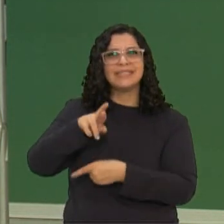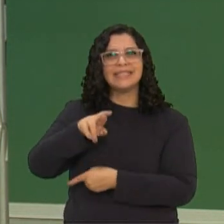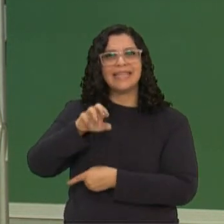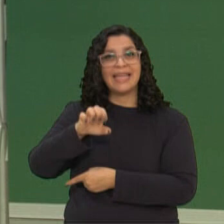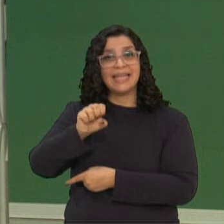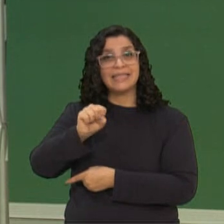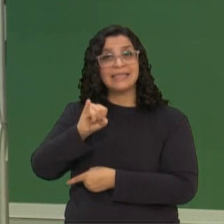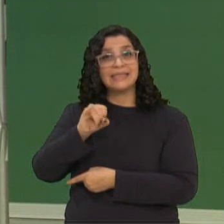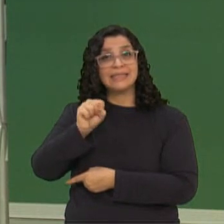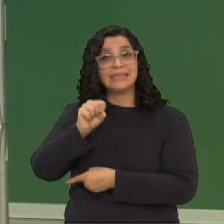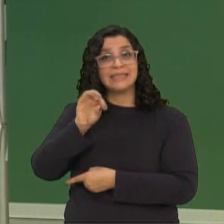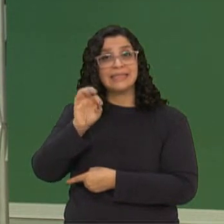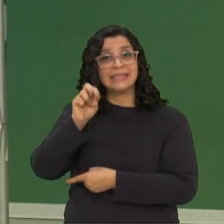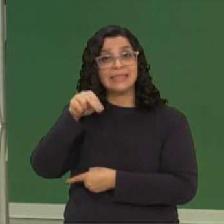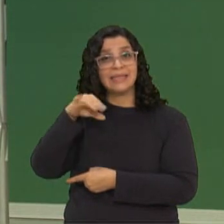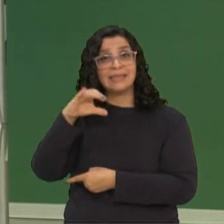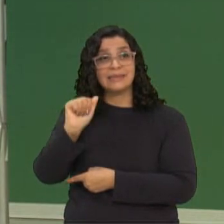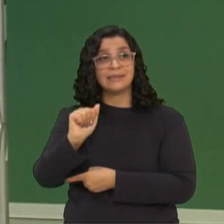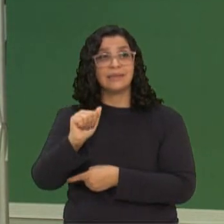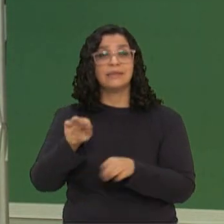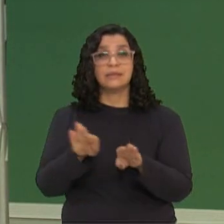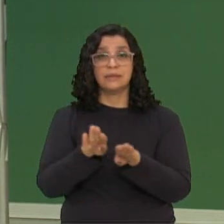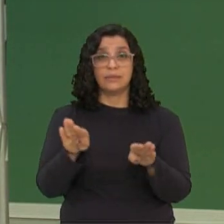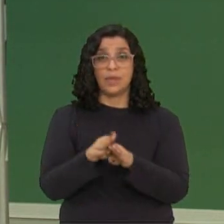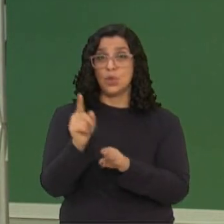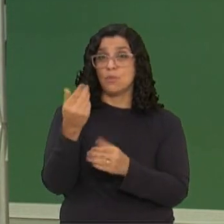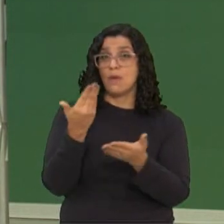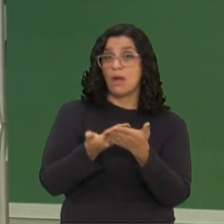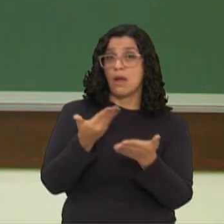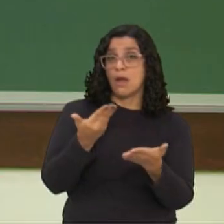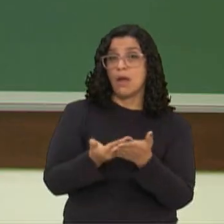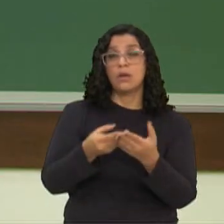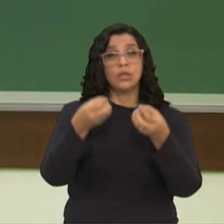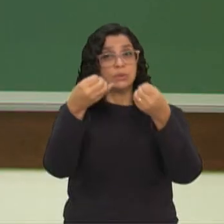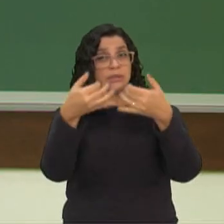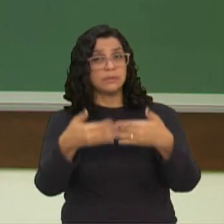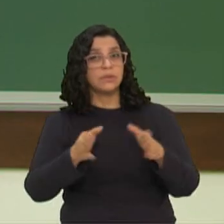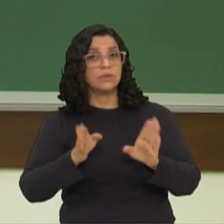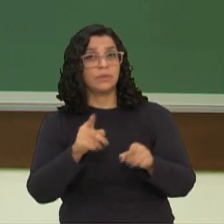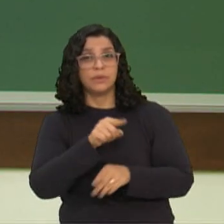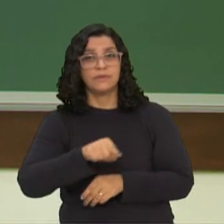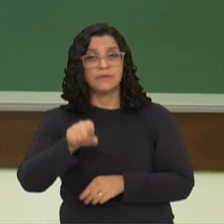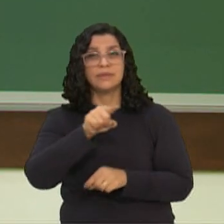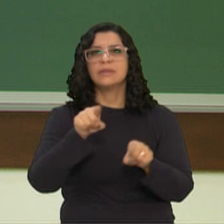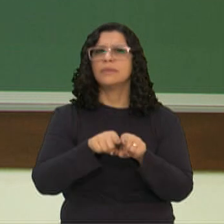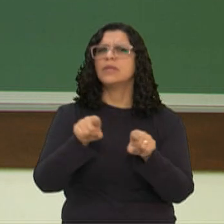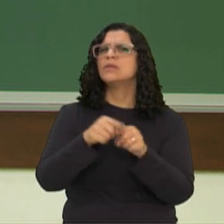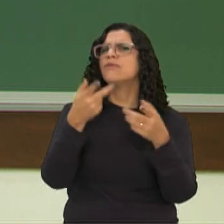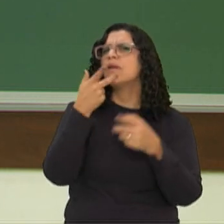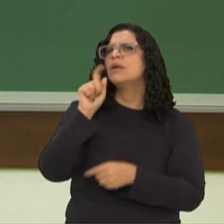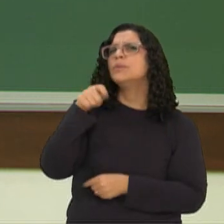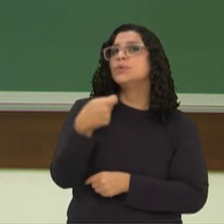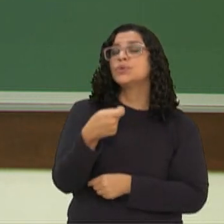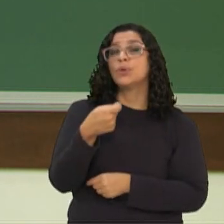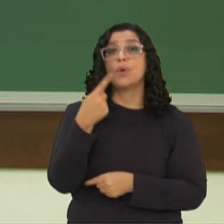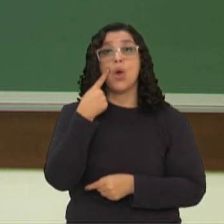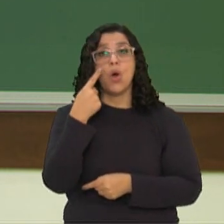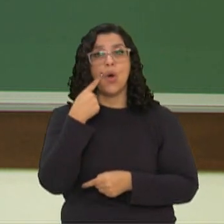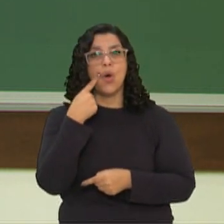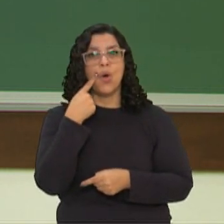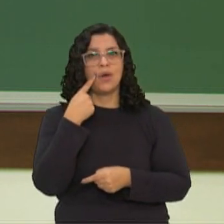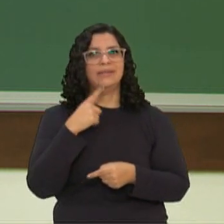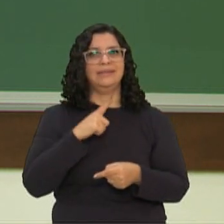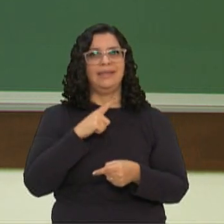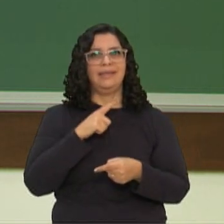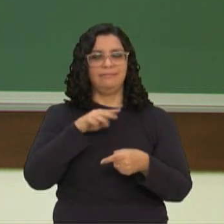de tamanhos diferentes. Veja que em uma das aulas que nós comentamos aqui, a gente comentou dessa questão da